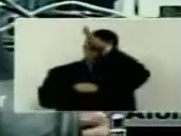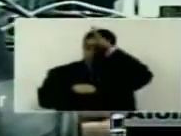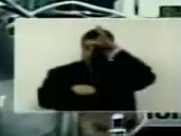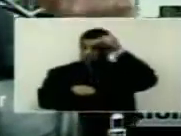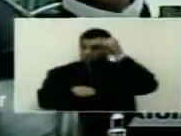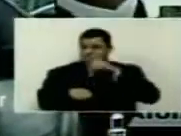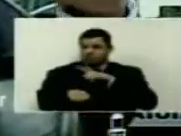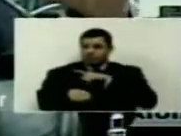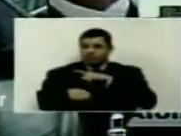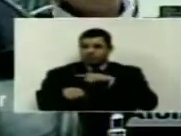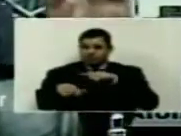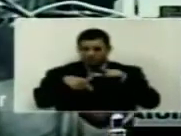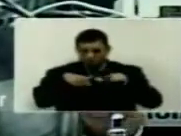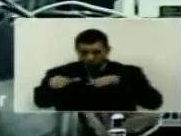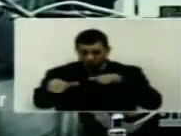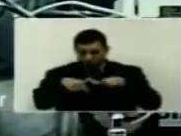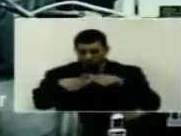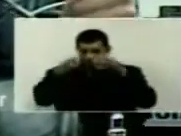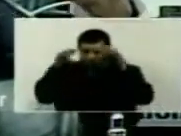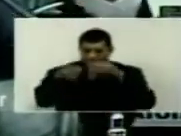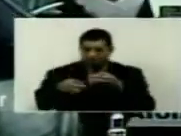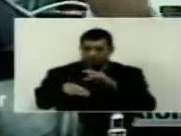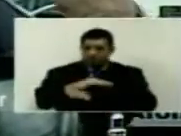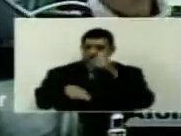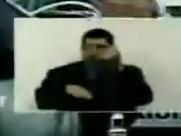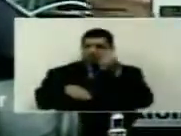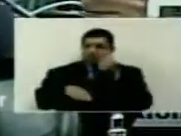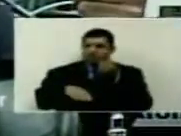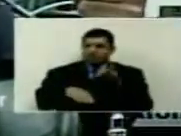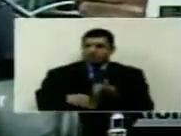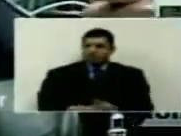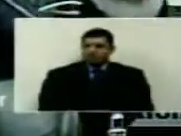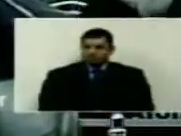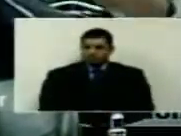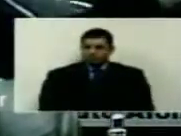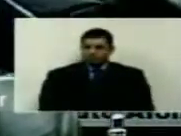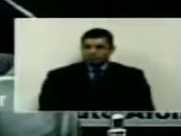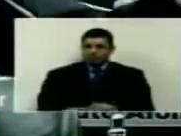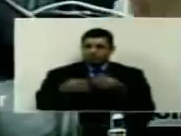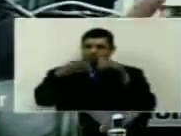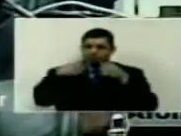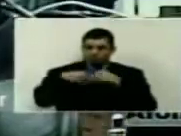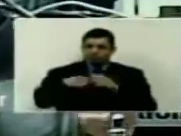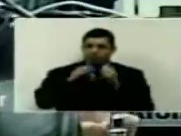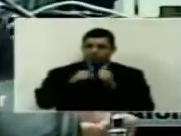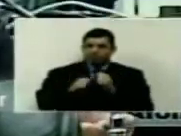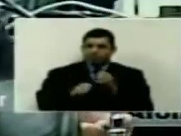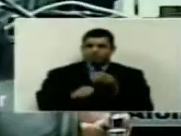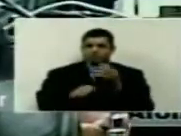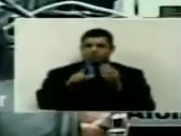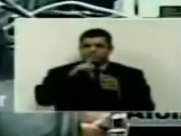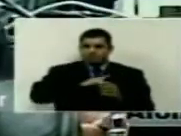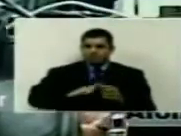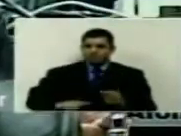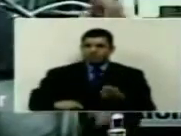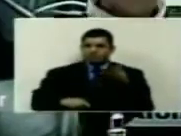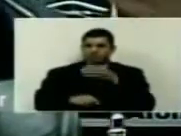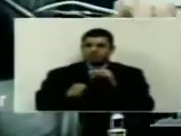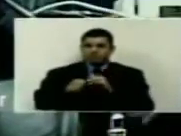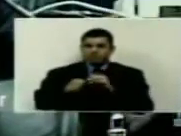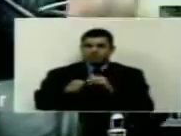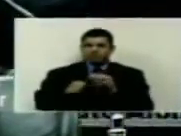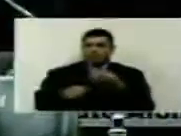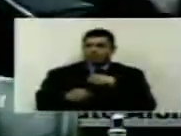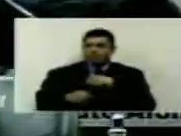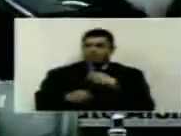Amazonas tem autossustentabilidade muito mais consistente do que o polo industrial. Porque